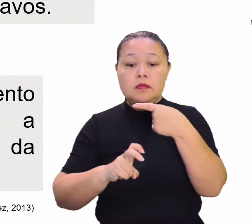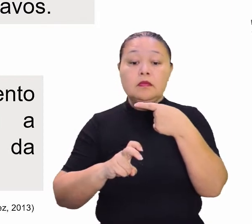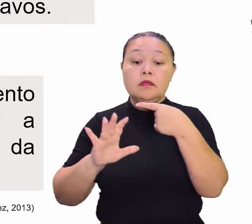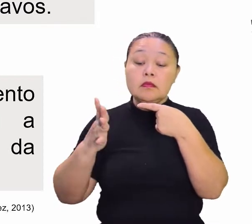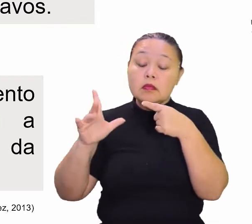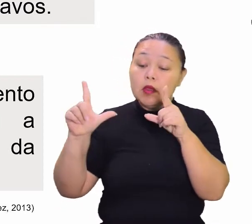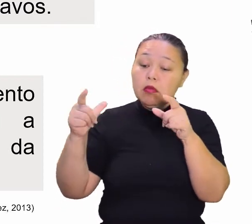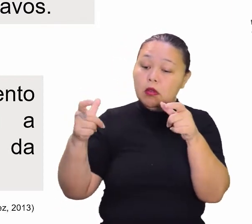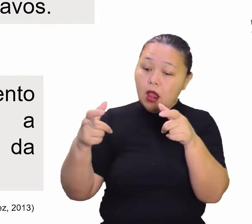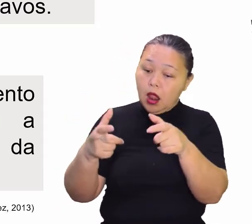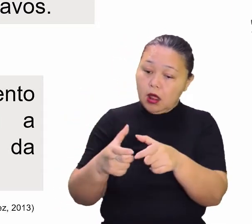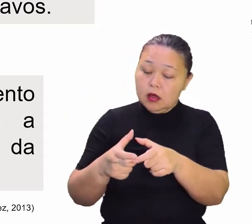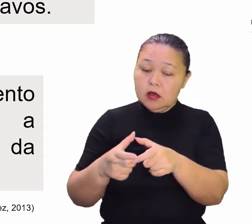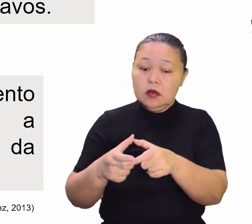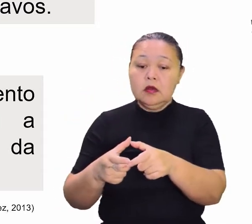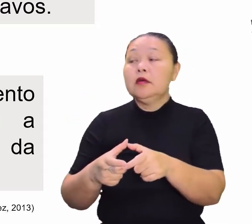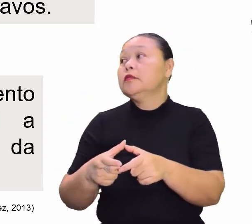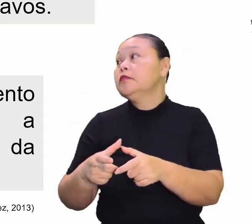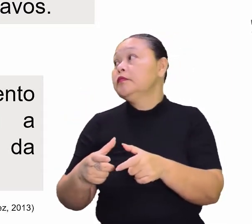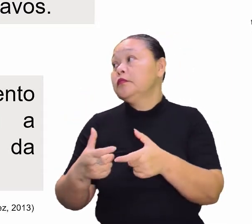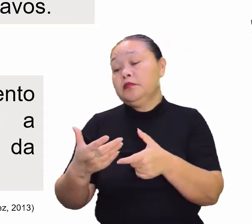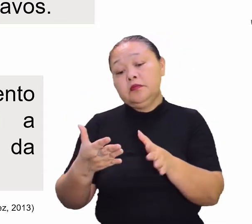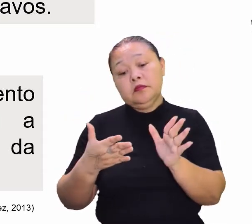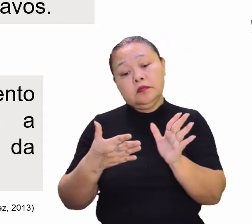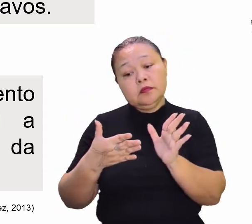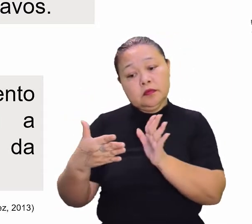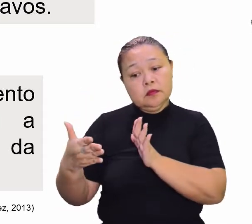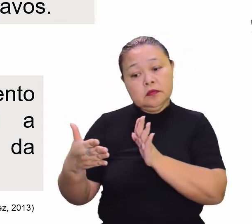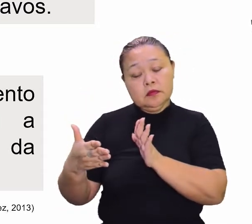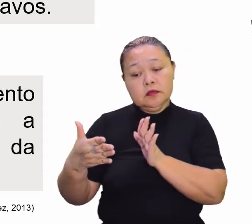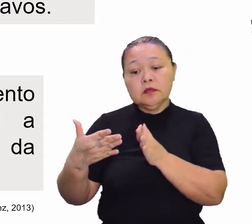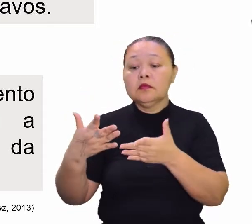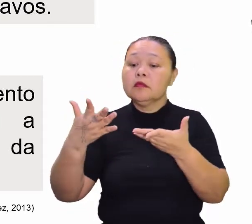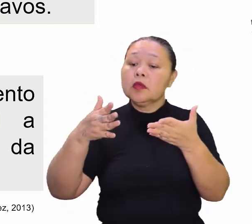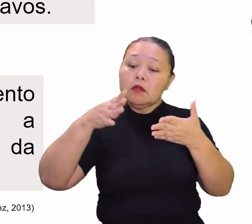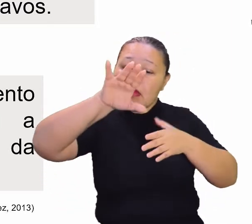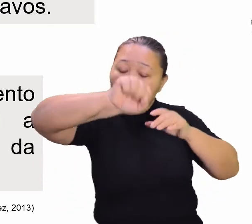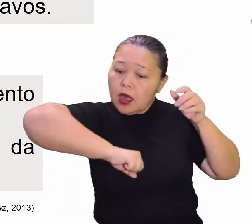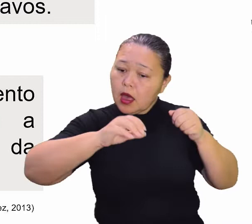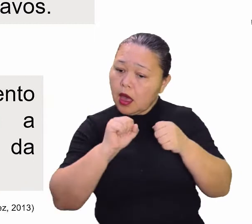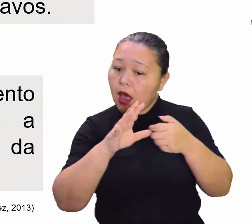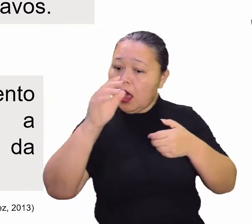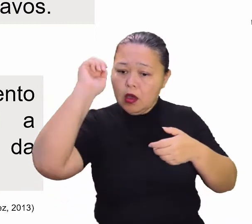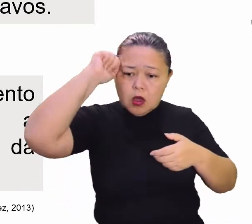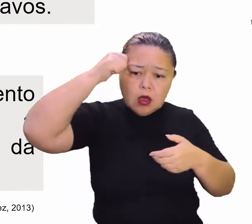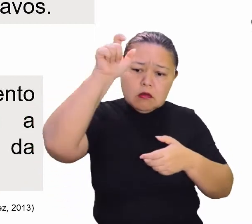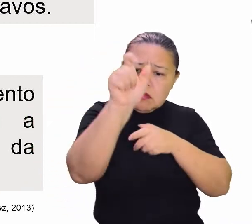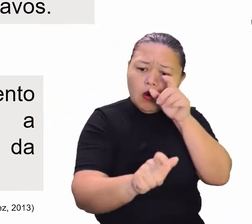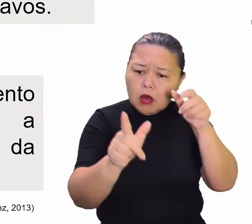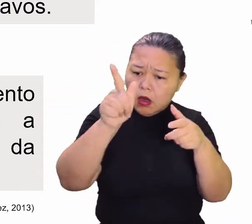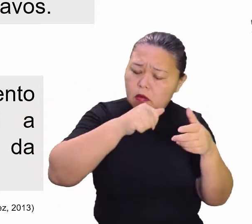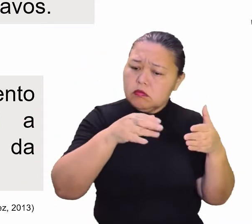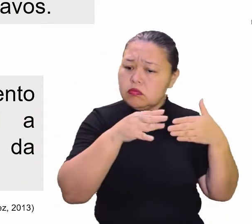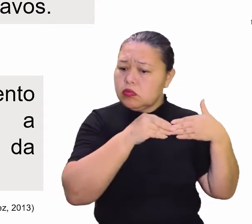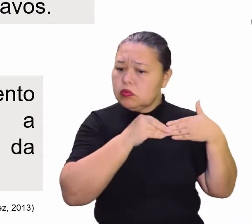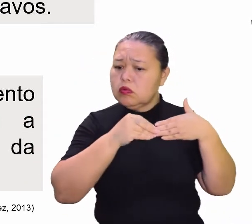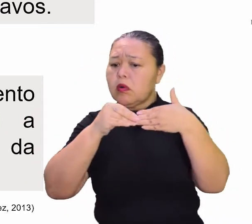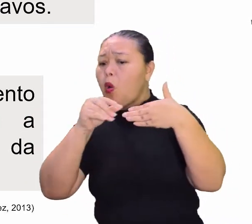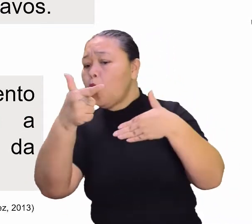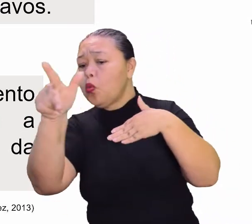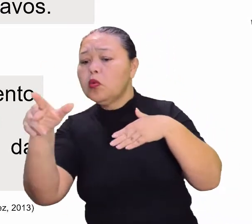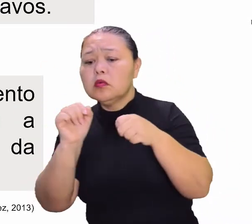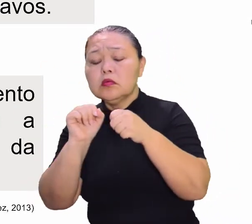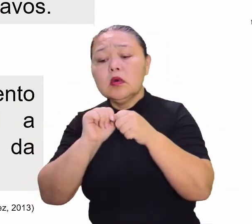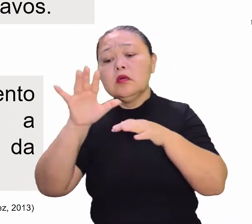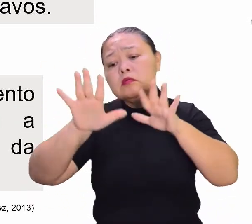só, ela reduziu muito, né, professor Jorge? A partir desse tráfico negreiro, então foi tendo uma redução da população,